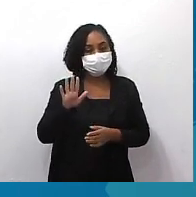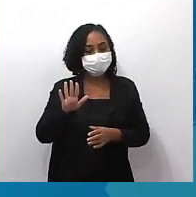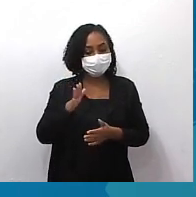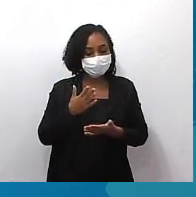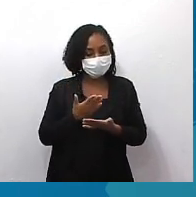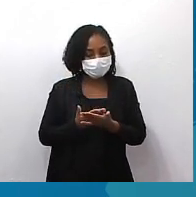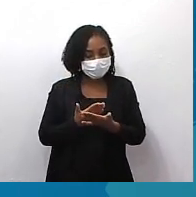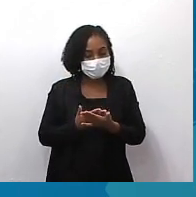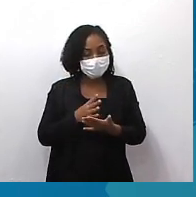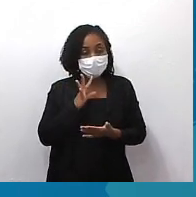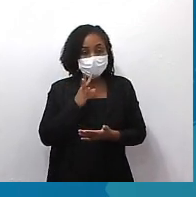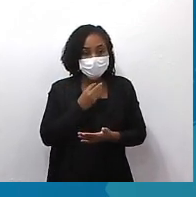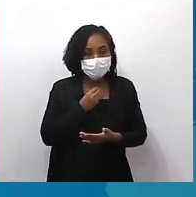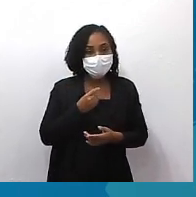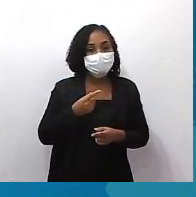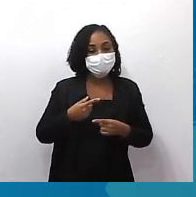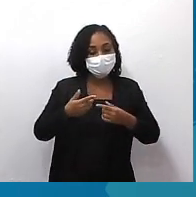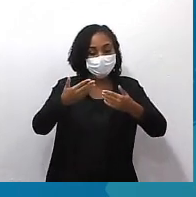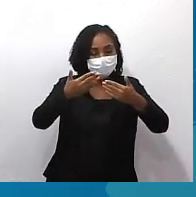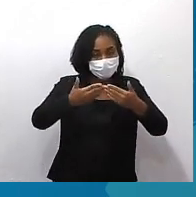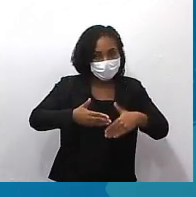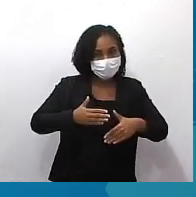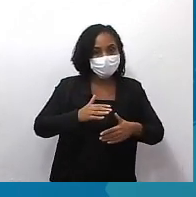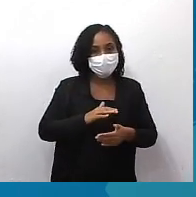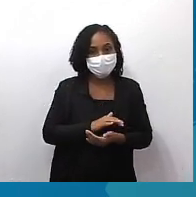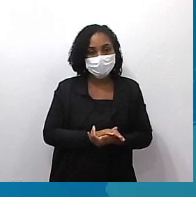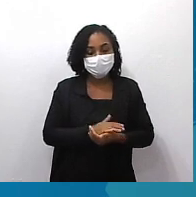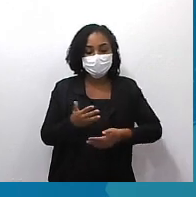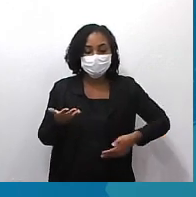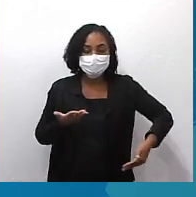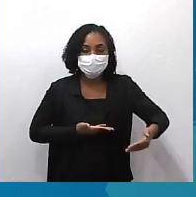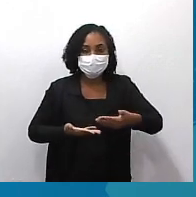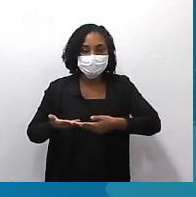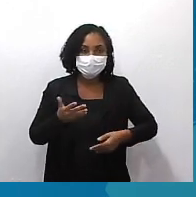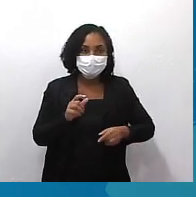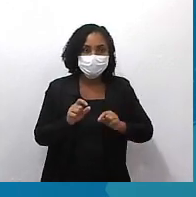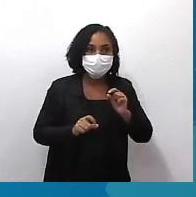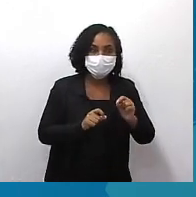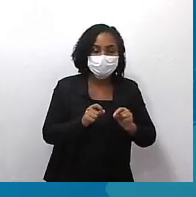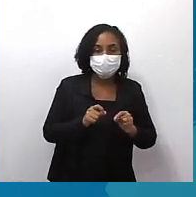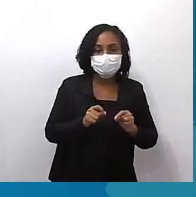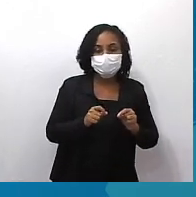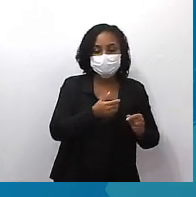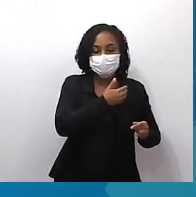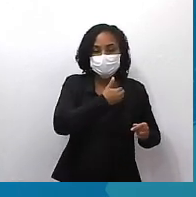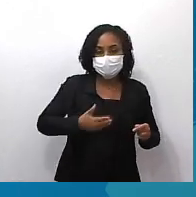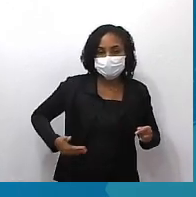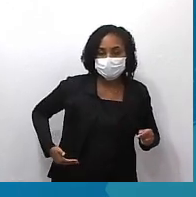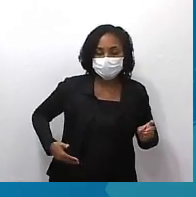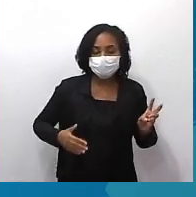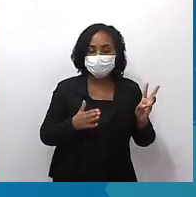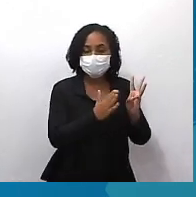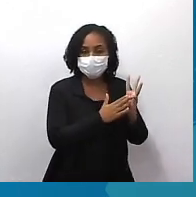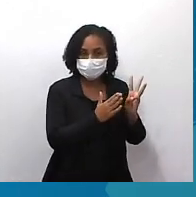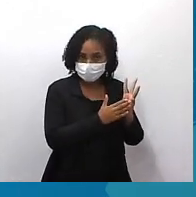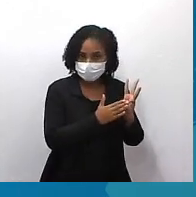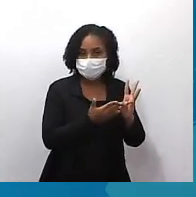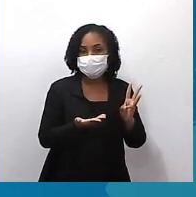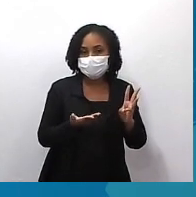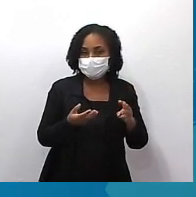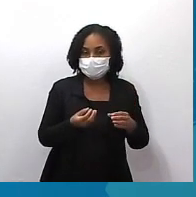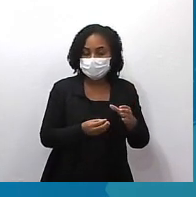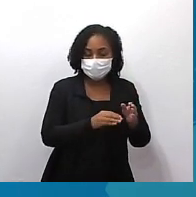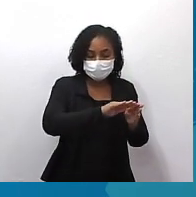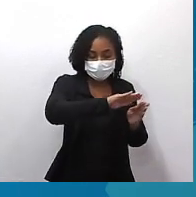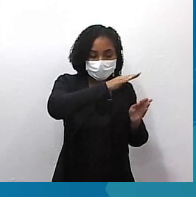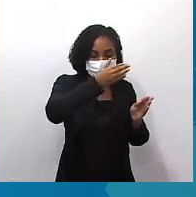para compreender isso, porque costuma cair nas provas, tá? Essa relação que teve governo e indígenas na construção da usina de